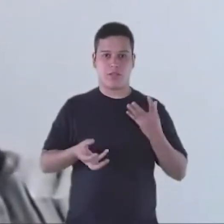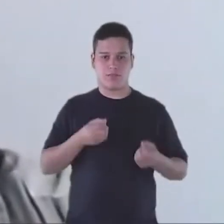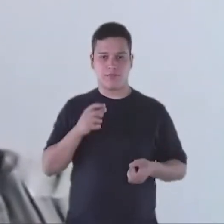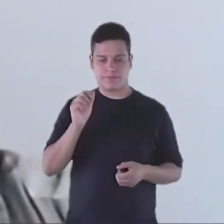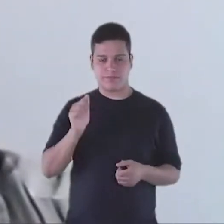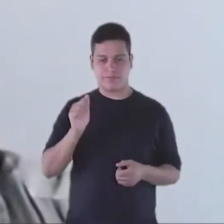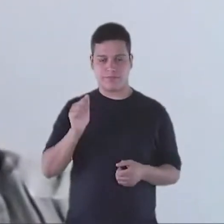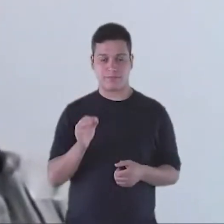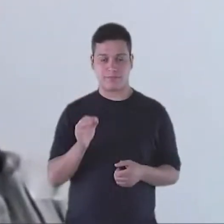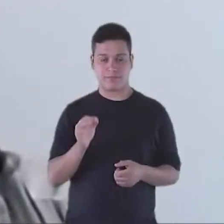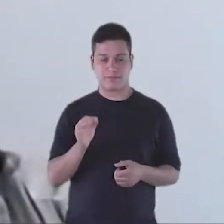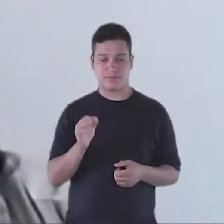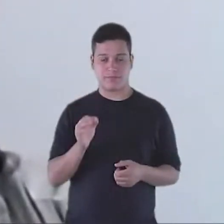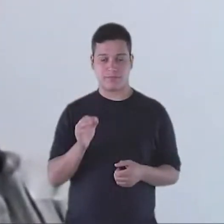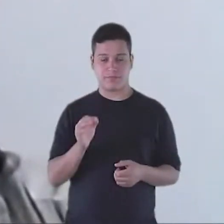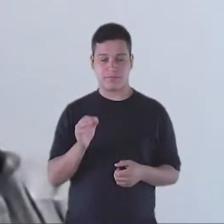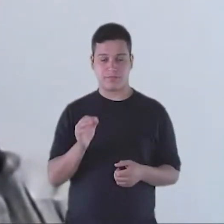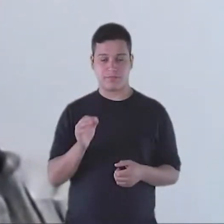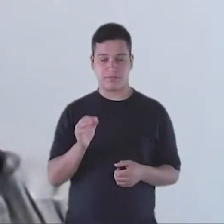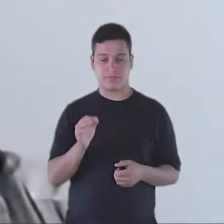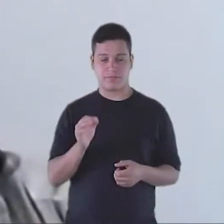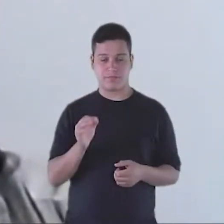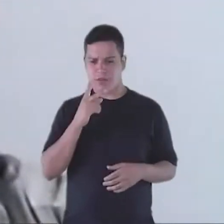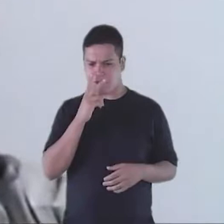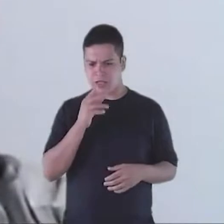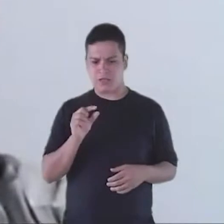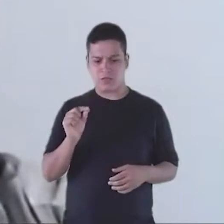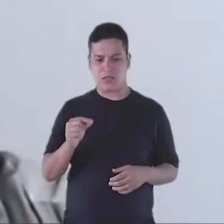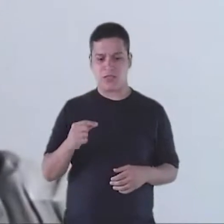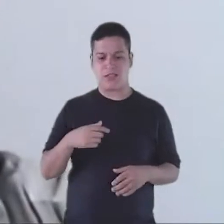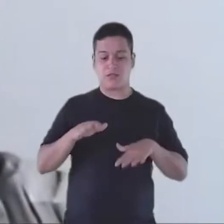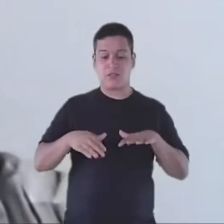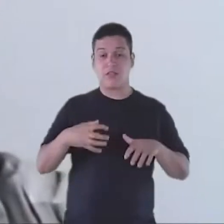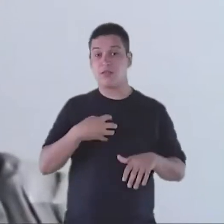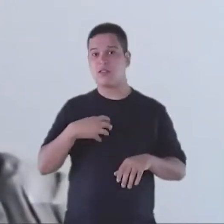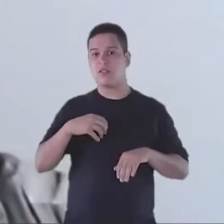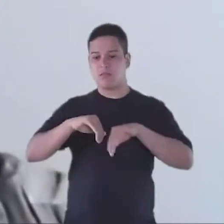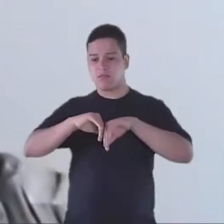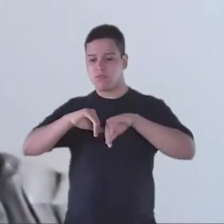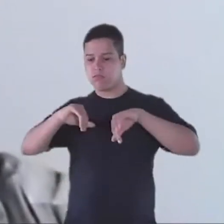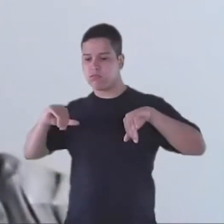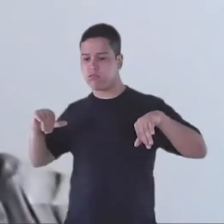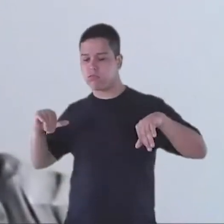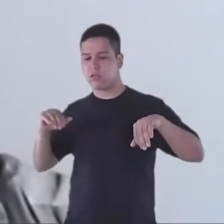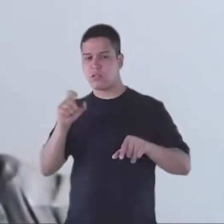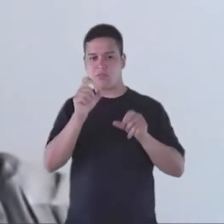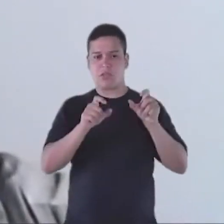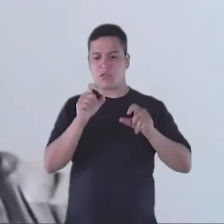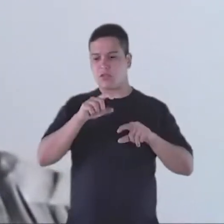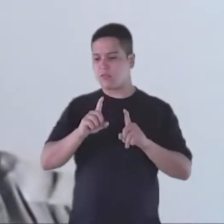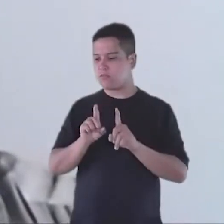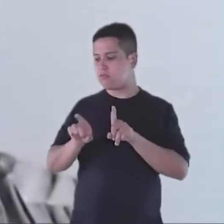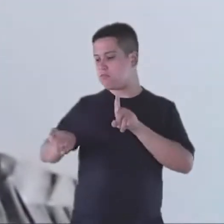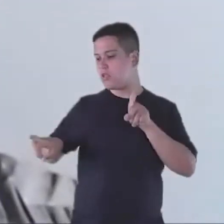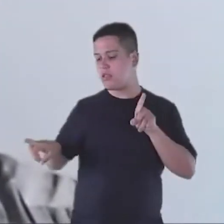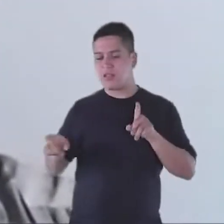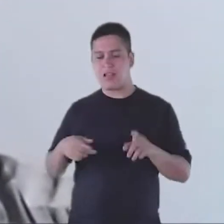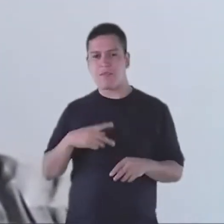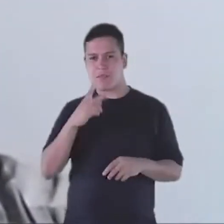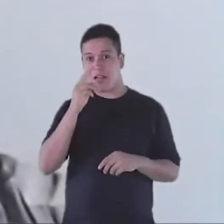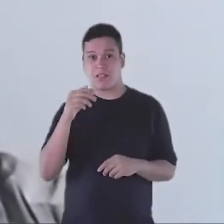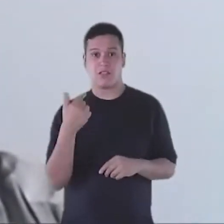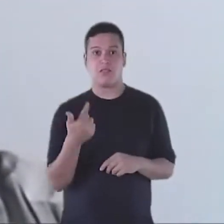A exclusão foi meu nascimento. Quando não havia mais lugar, nem na